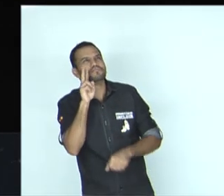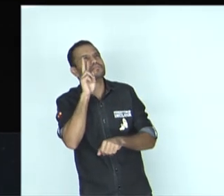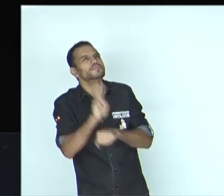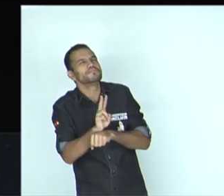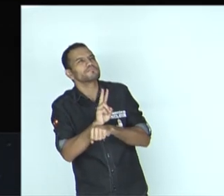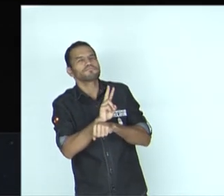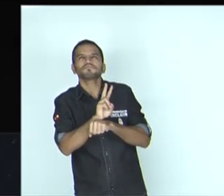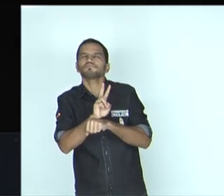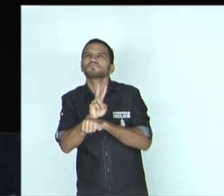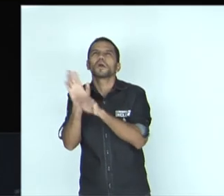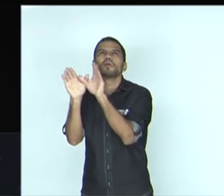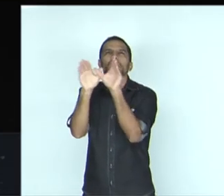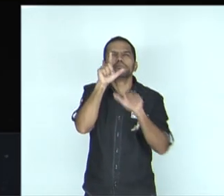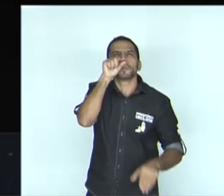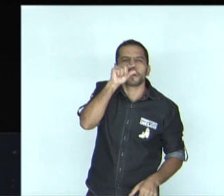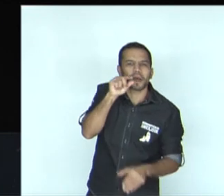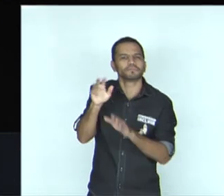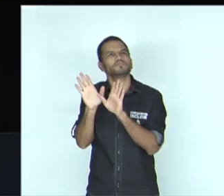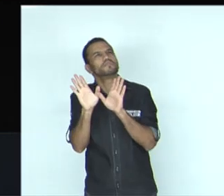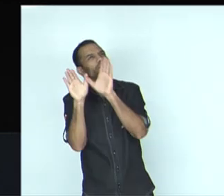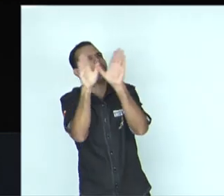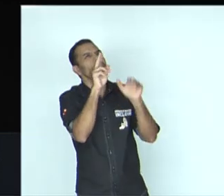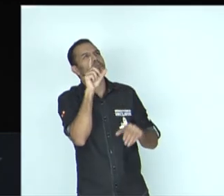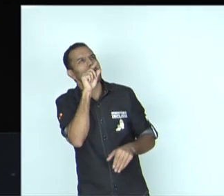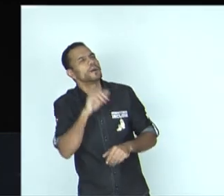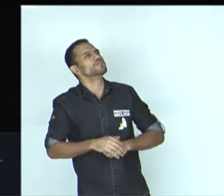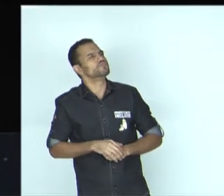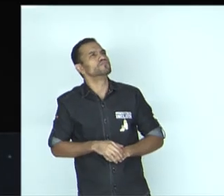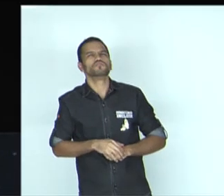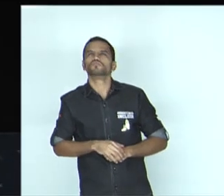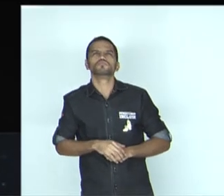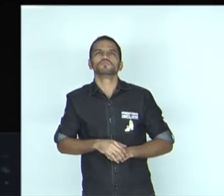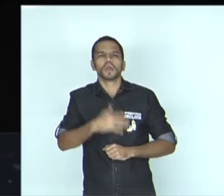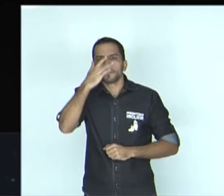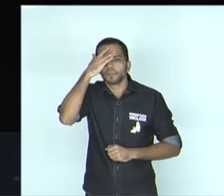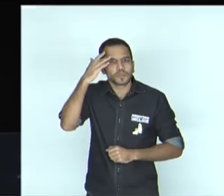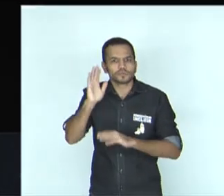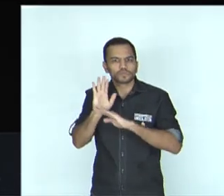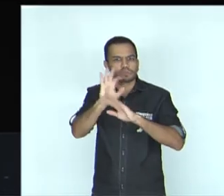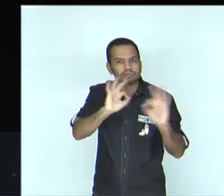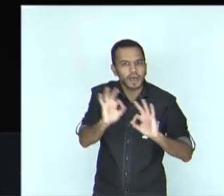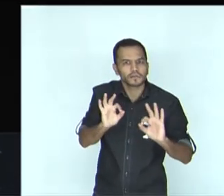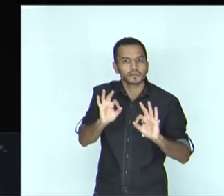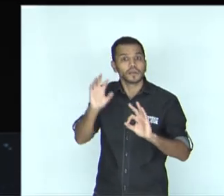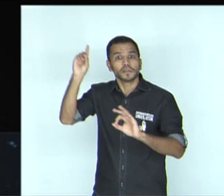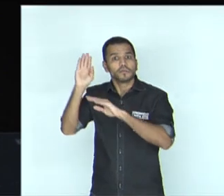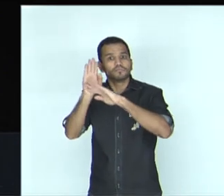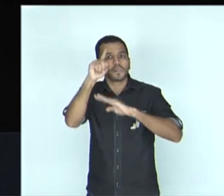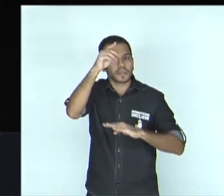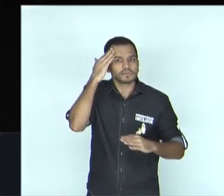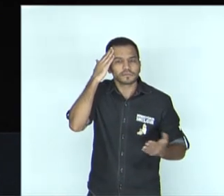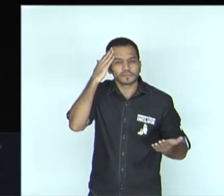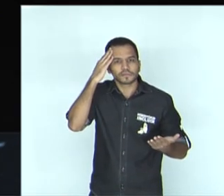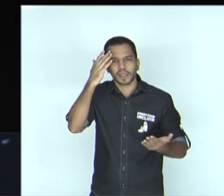pobres. Ele fala, está vendo as aves? Ninguém dá nada por elas. Todo mundo quer picanha. Todo mundo quer alcatra. Mas,